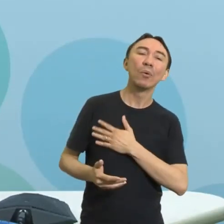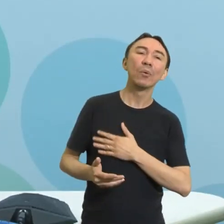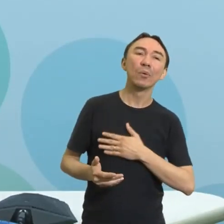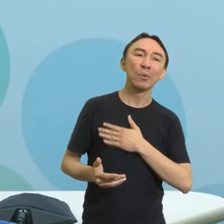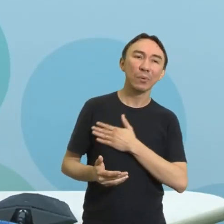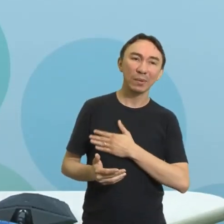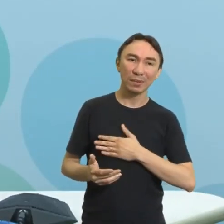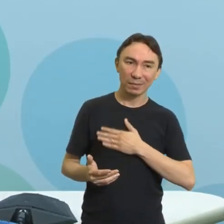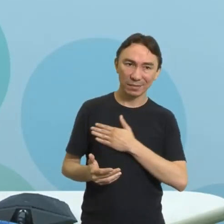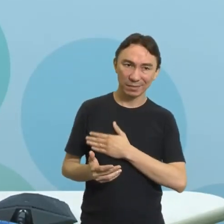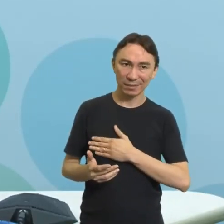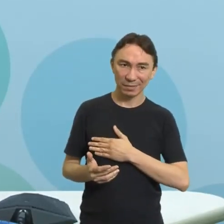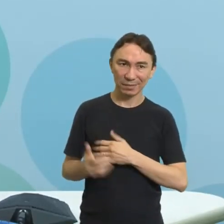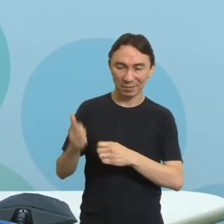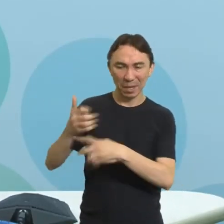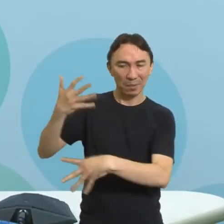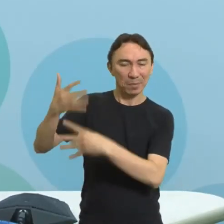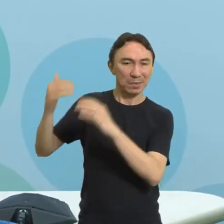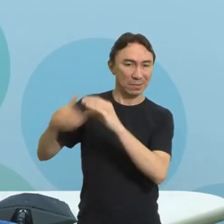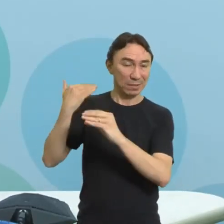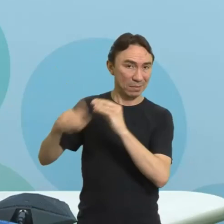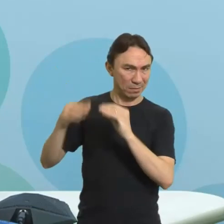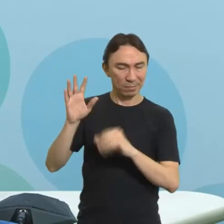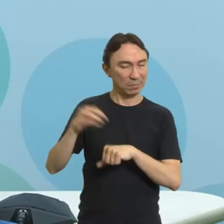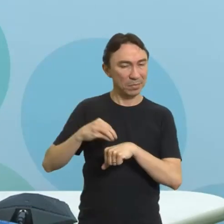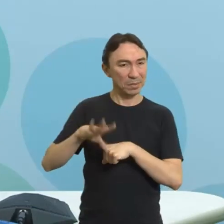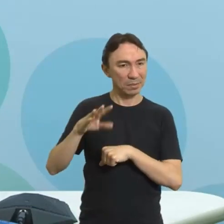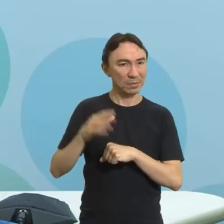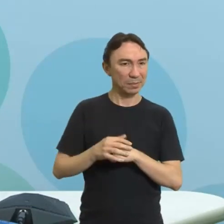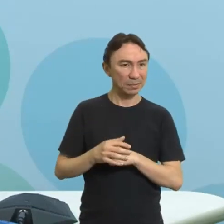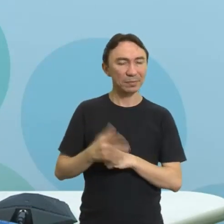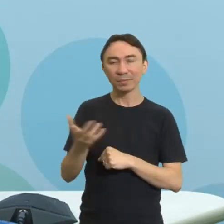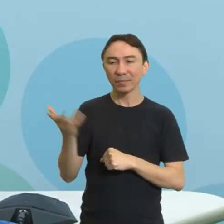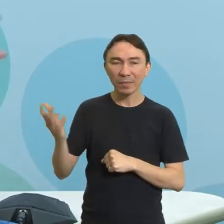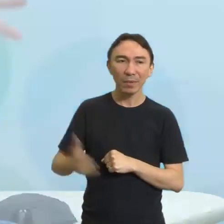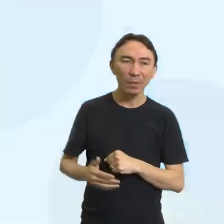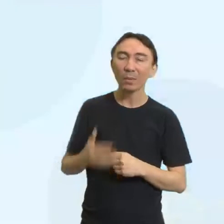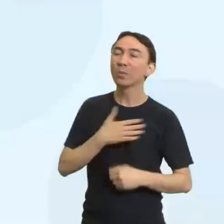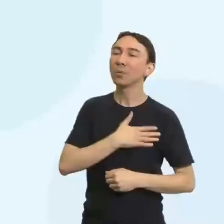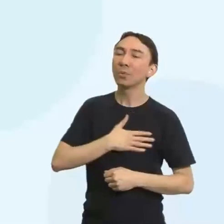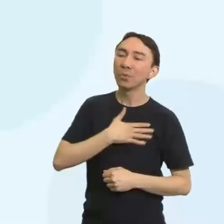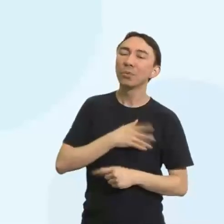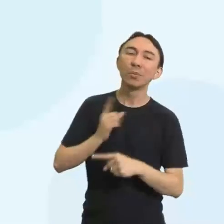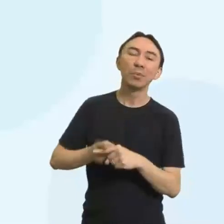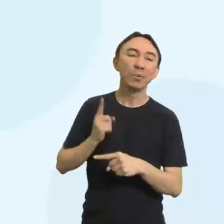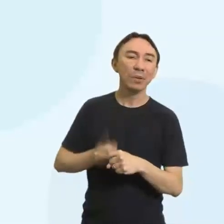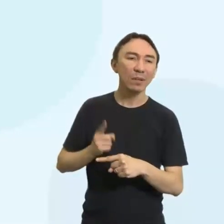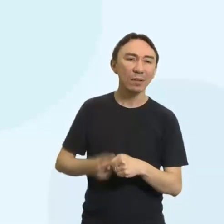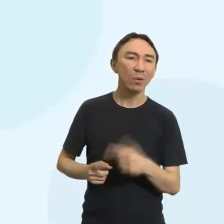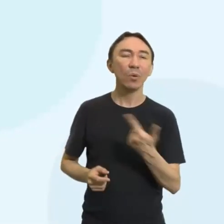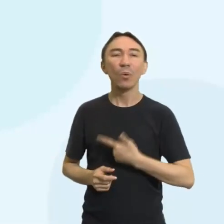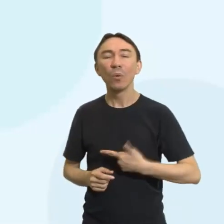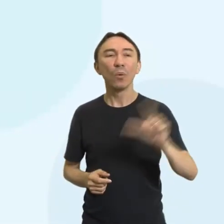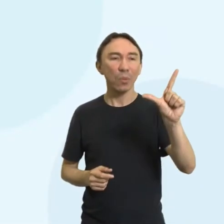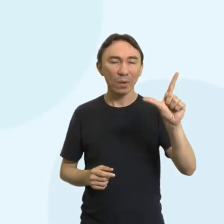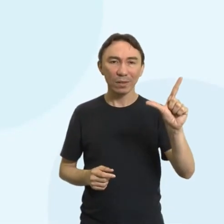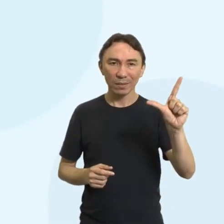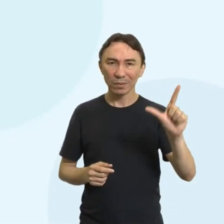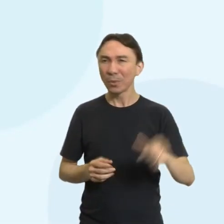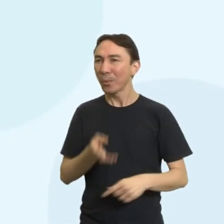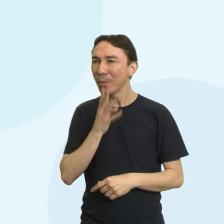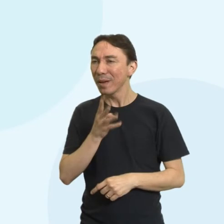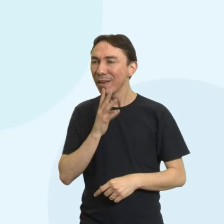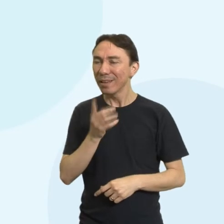tá, gente? São só algumas sugestões. Porque conhece outras narrativas parecidas, outras